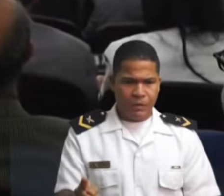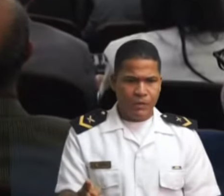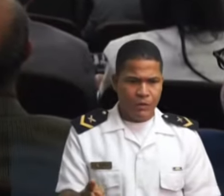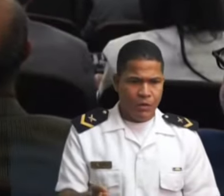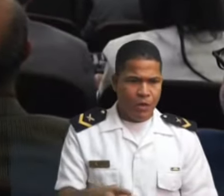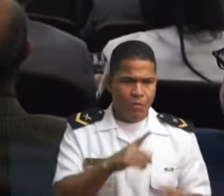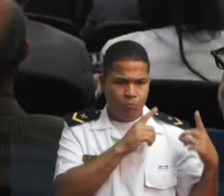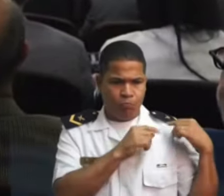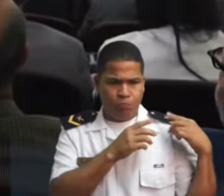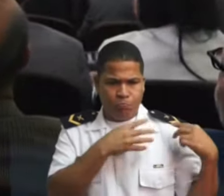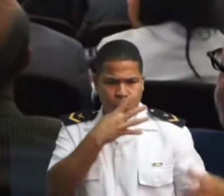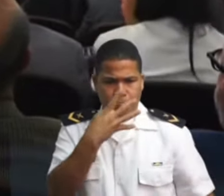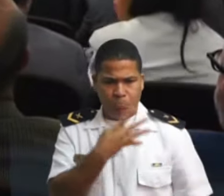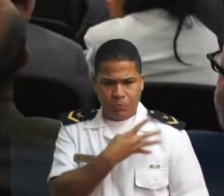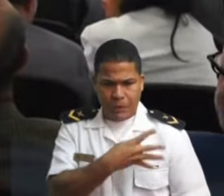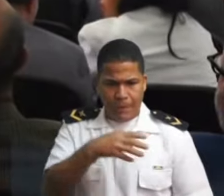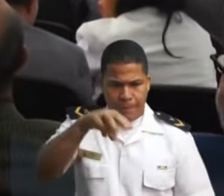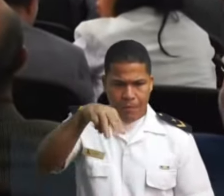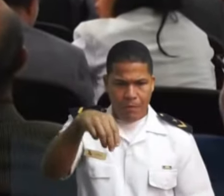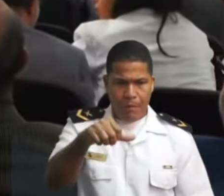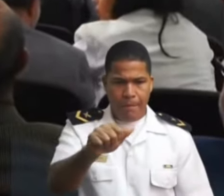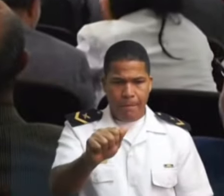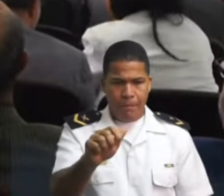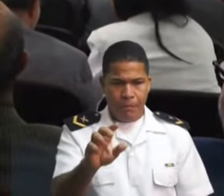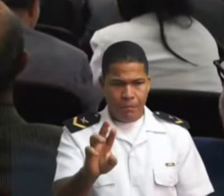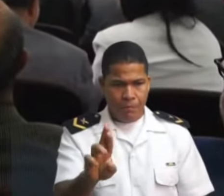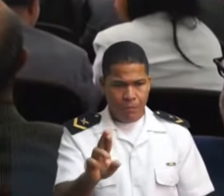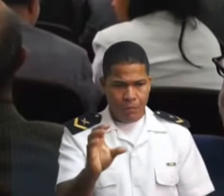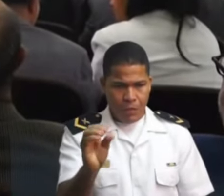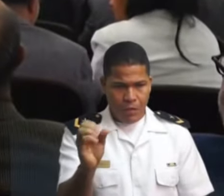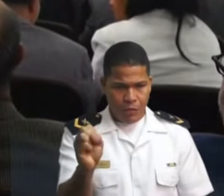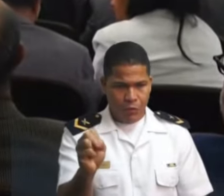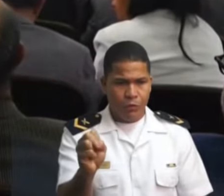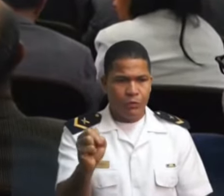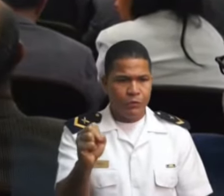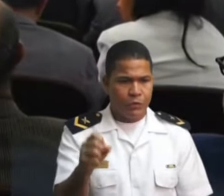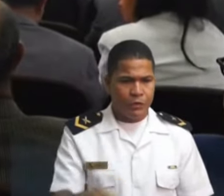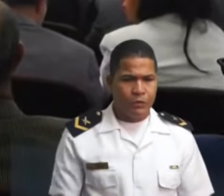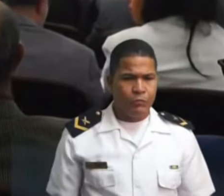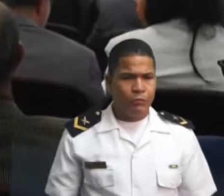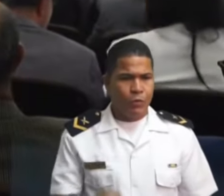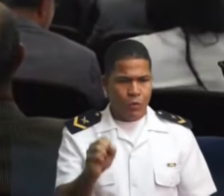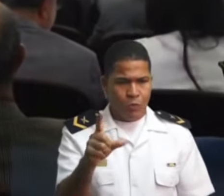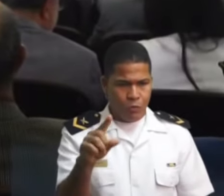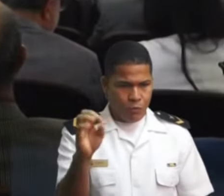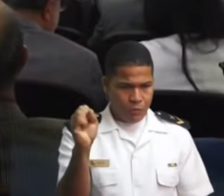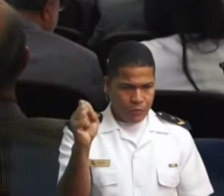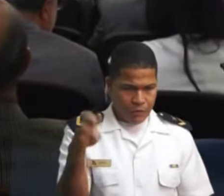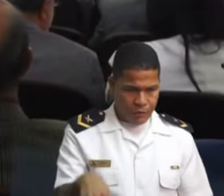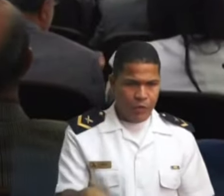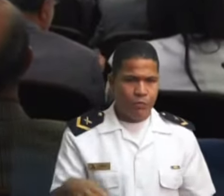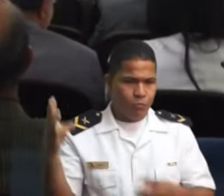da esquadra, Marcos Sampaio Olsen, comandante da Marinha.